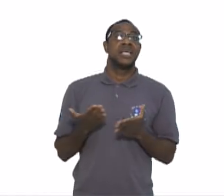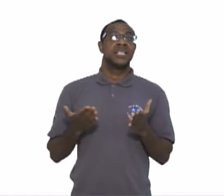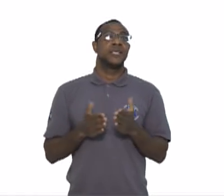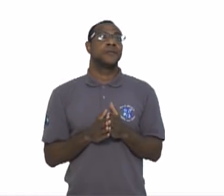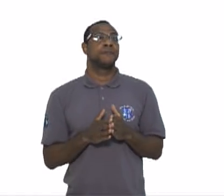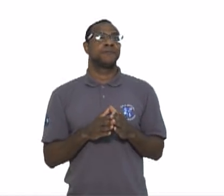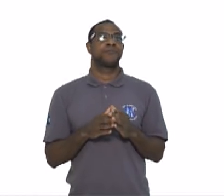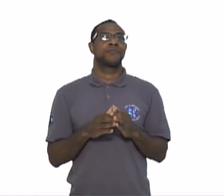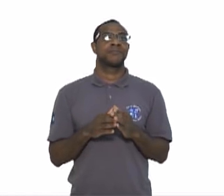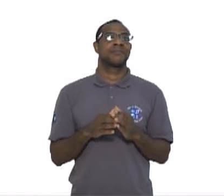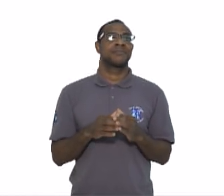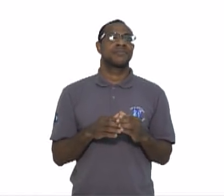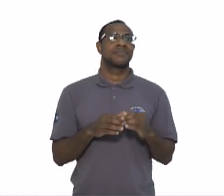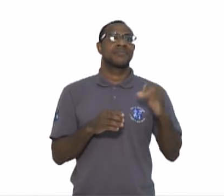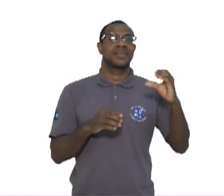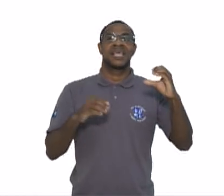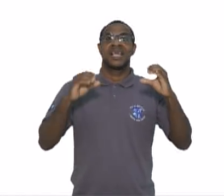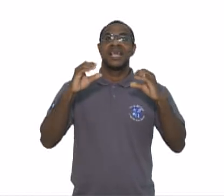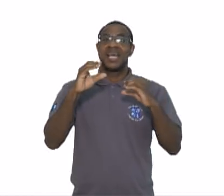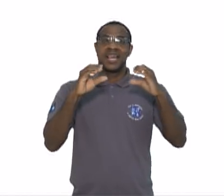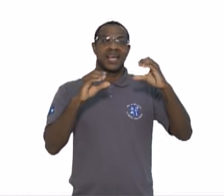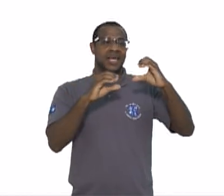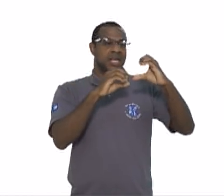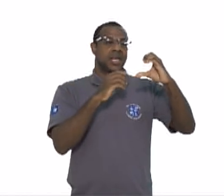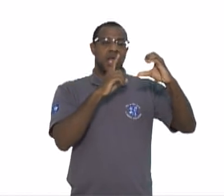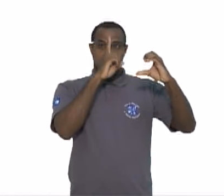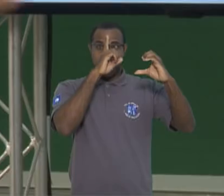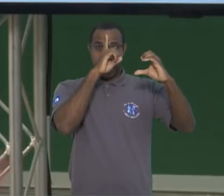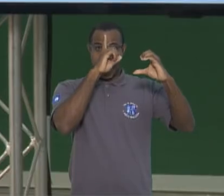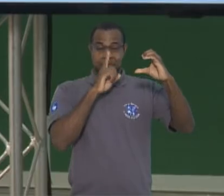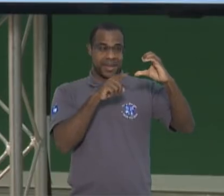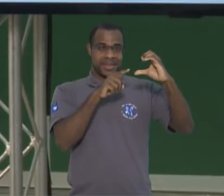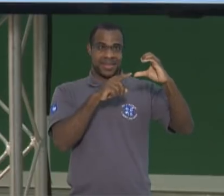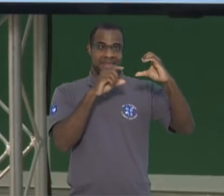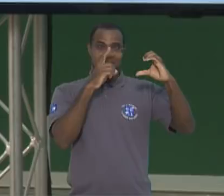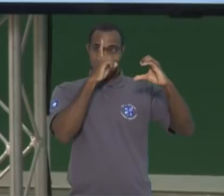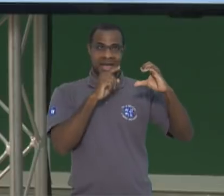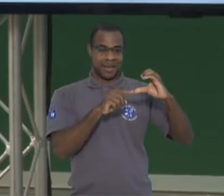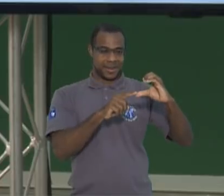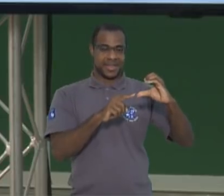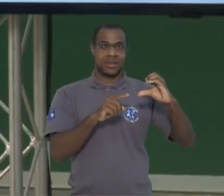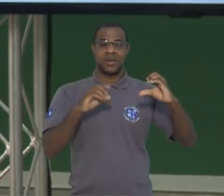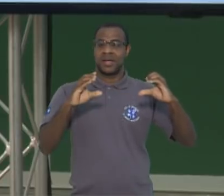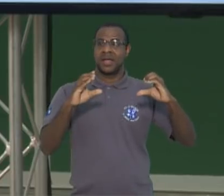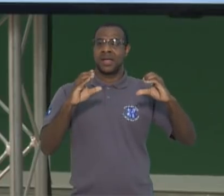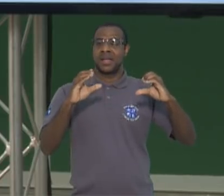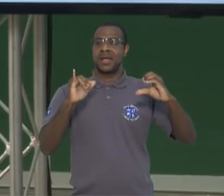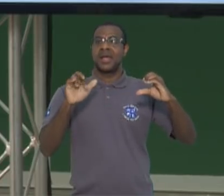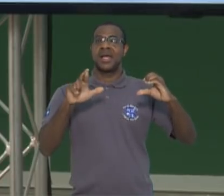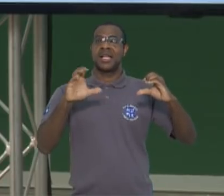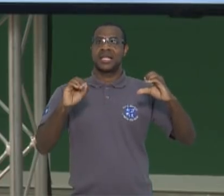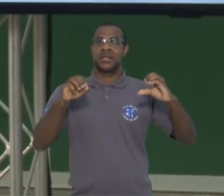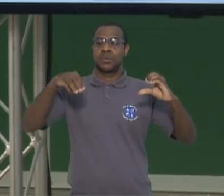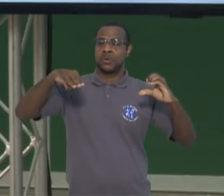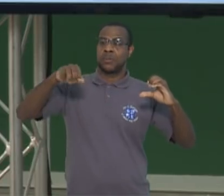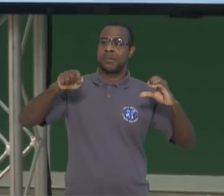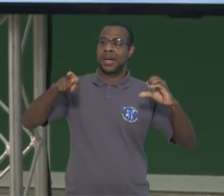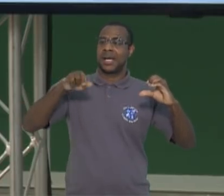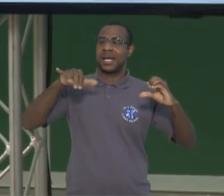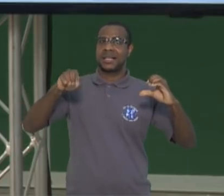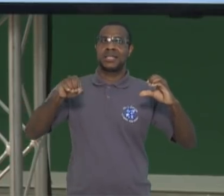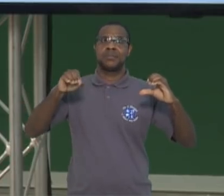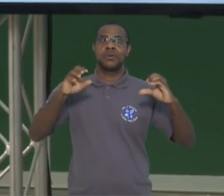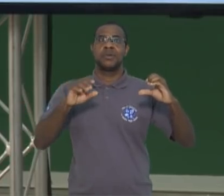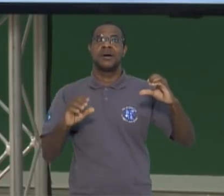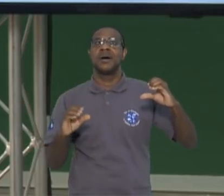Máximo, Roma, né? Então, o local que tem a estrutura do Circo Máximo, mesmo as ruínas, né? Pois ele pegou